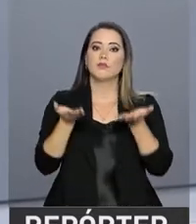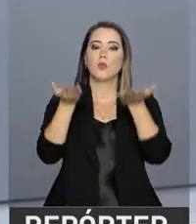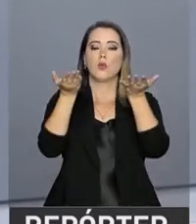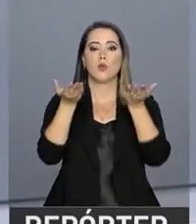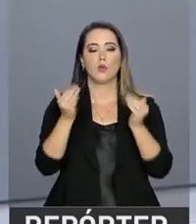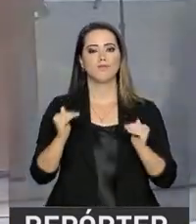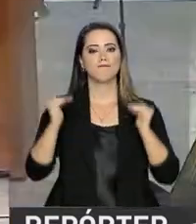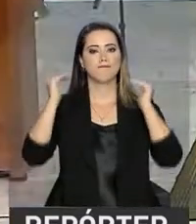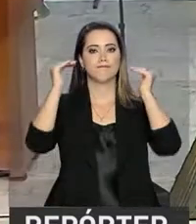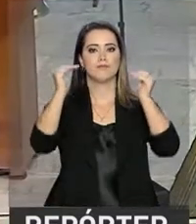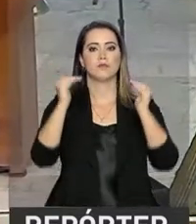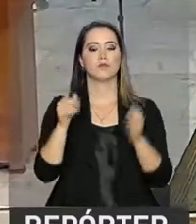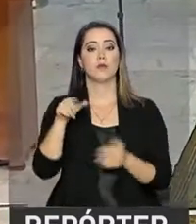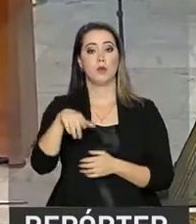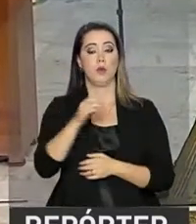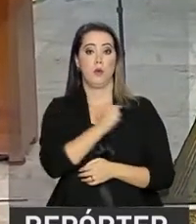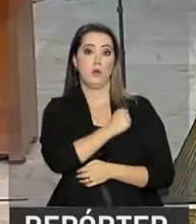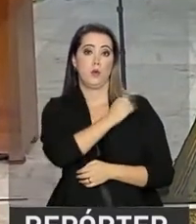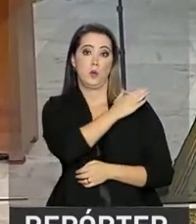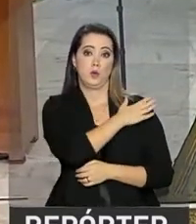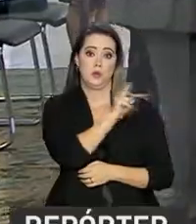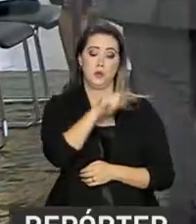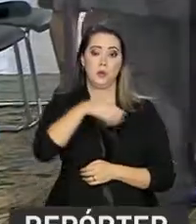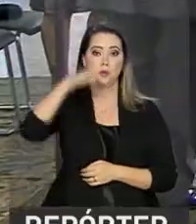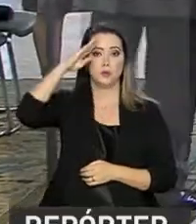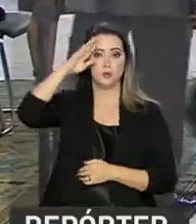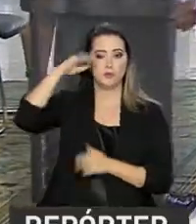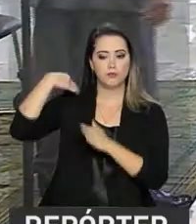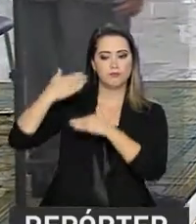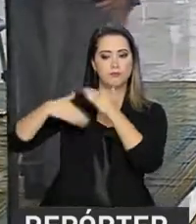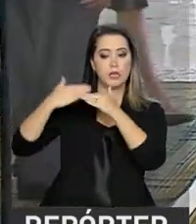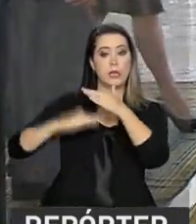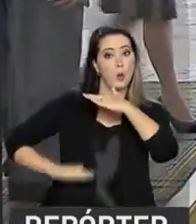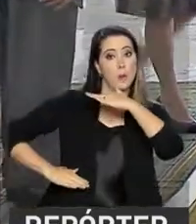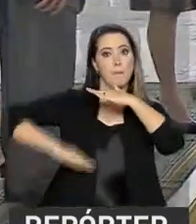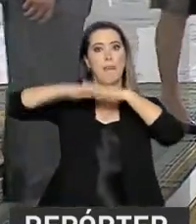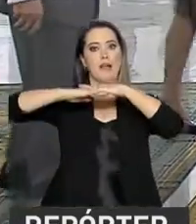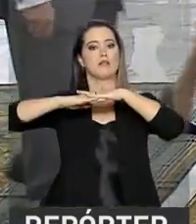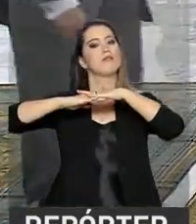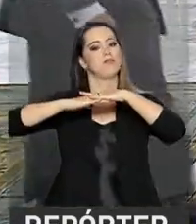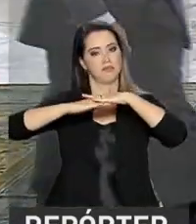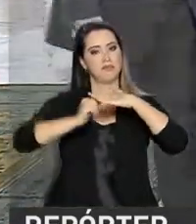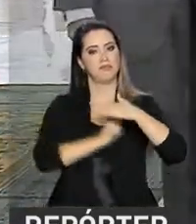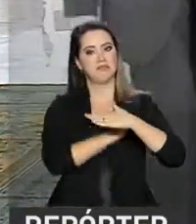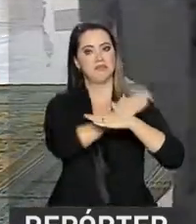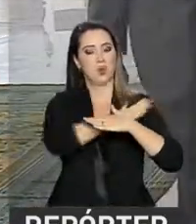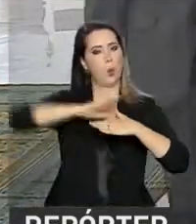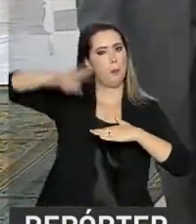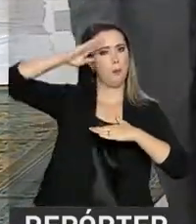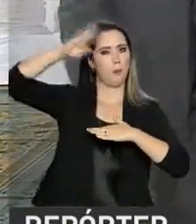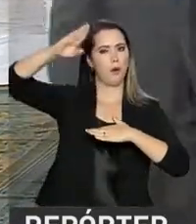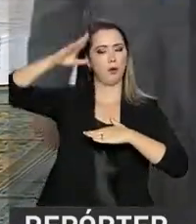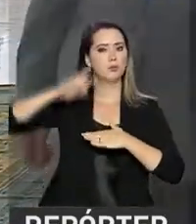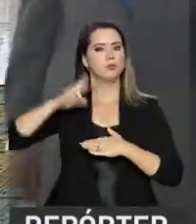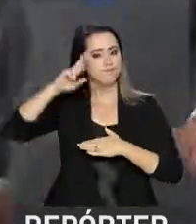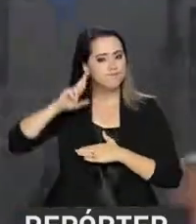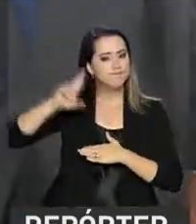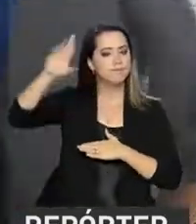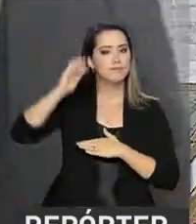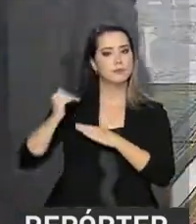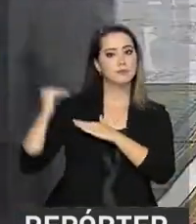oficial-general é um militar de carreira que atinge a patente mais elevada na hierarquia militar comandando